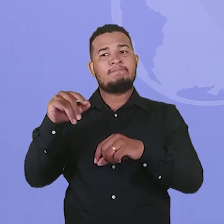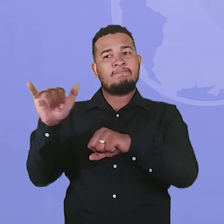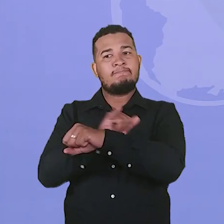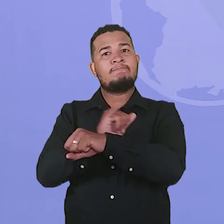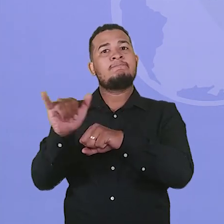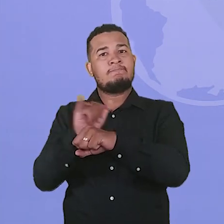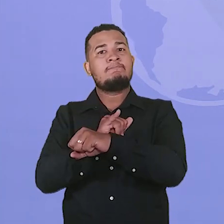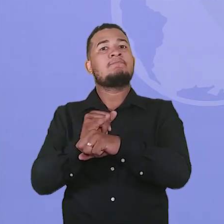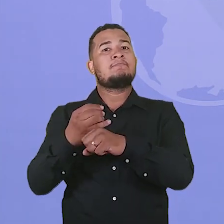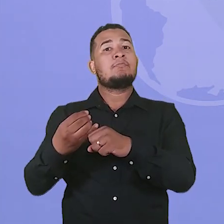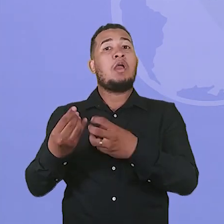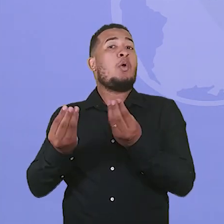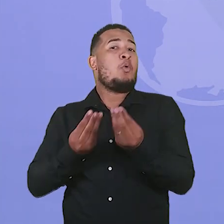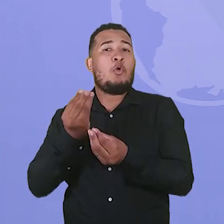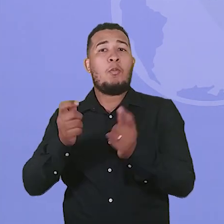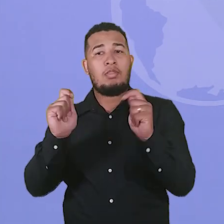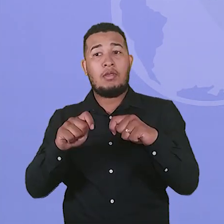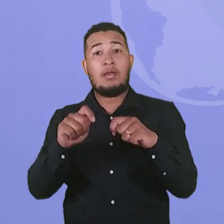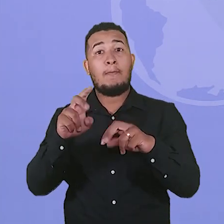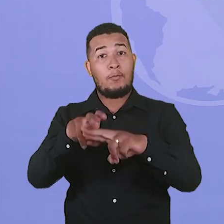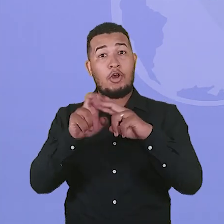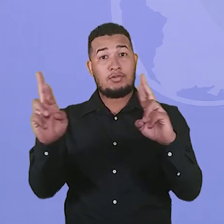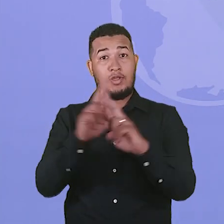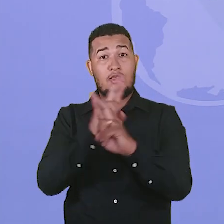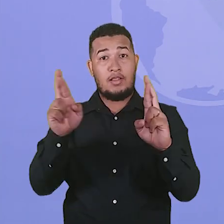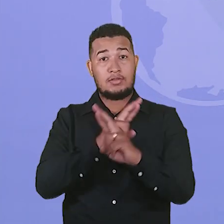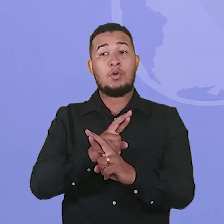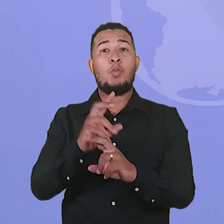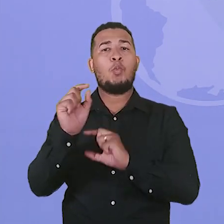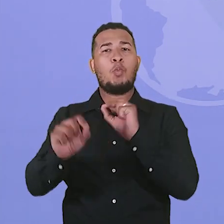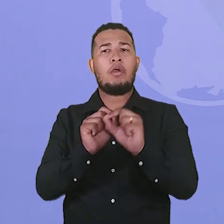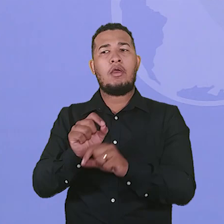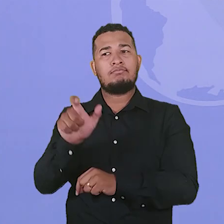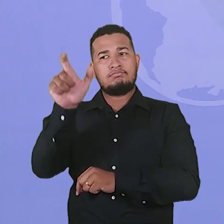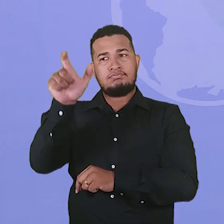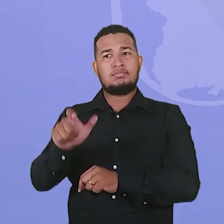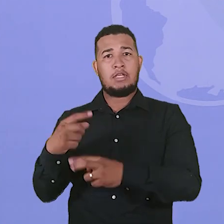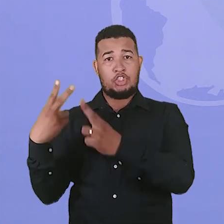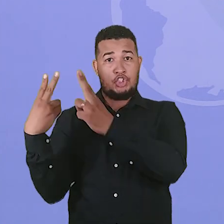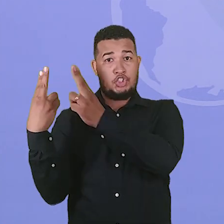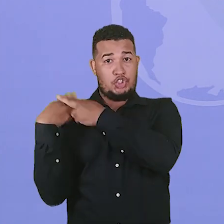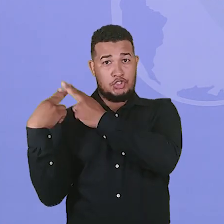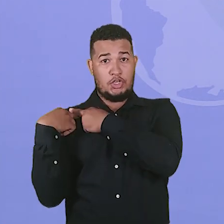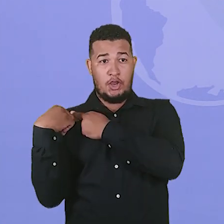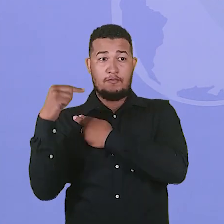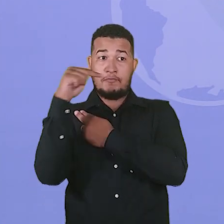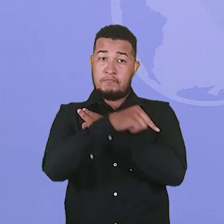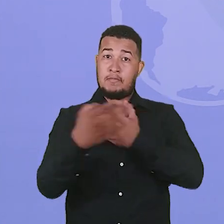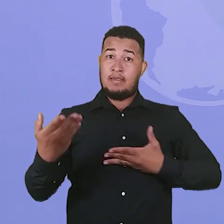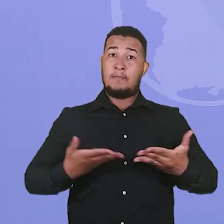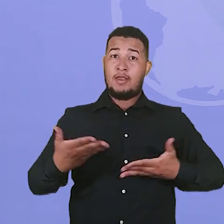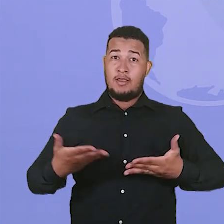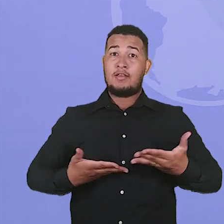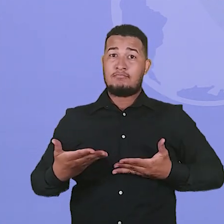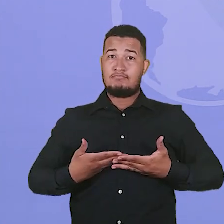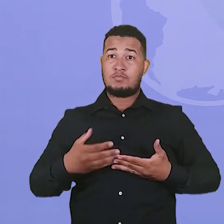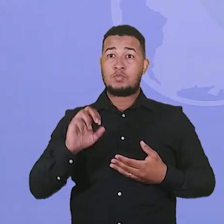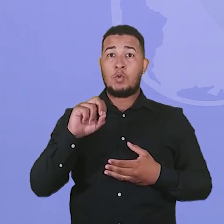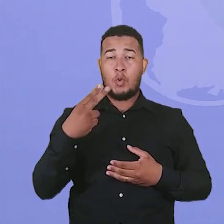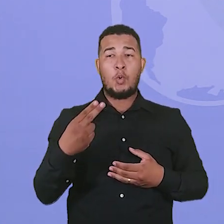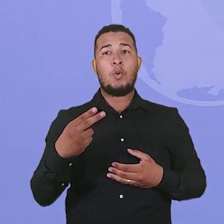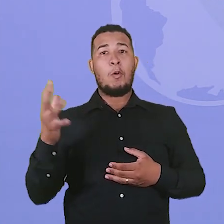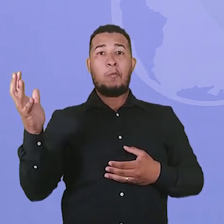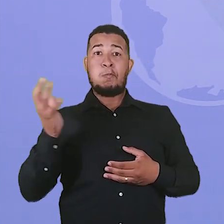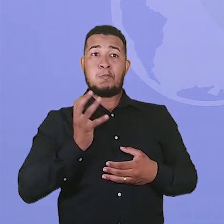da vida, né, é dada a partir dessa relação entre o patrão e o empregado, ou